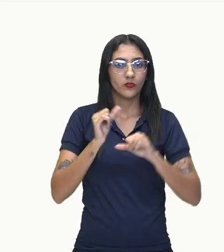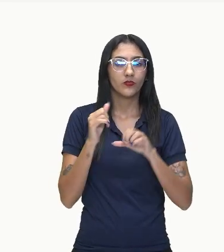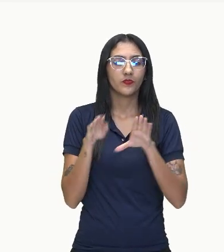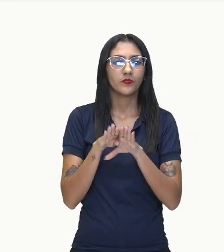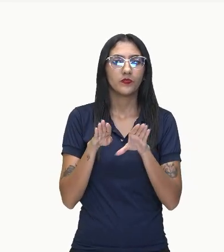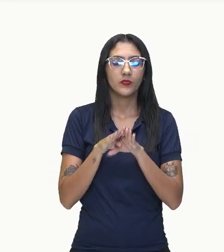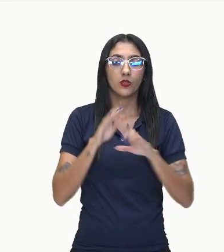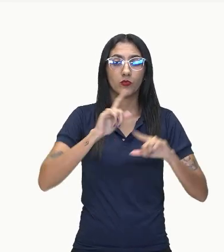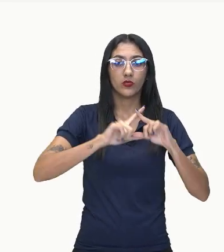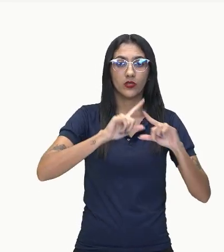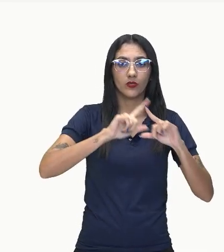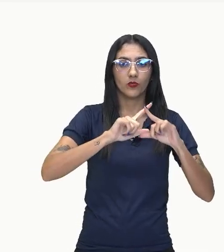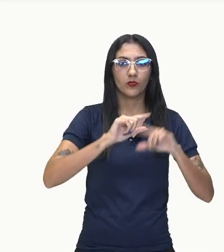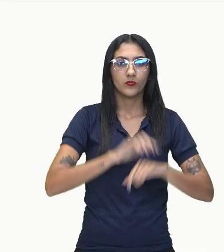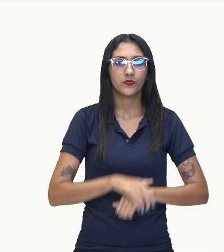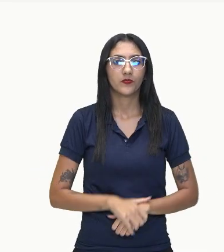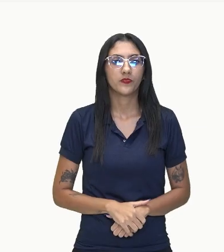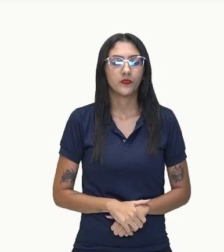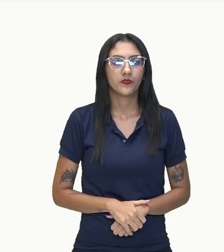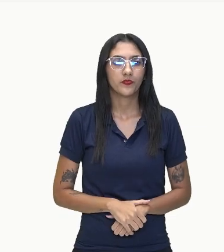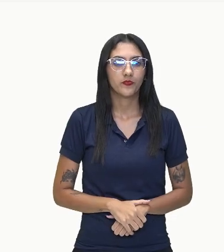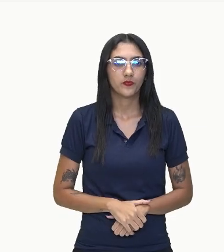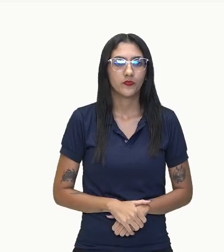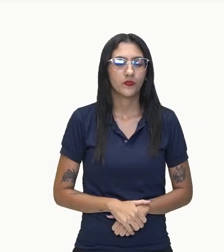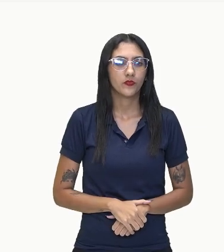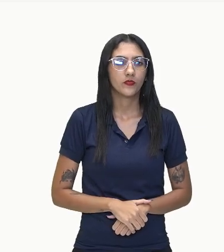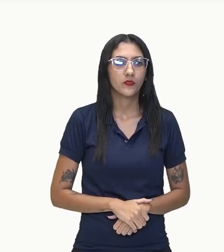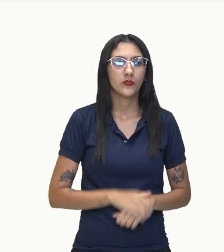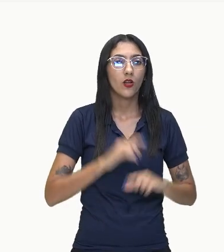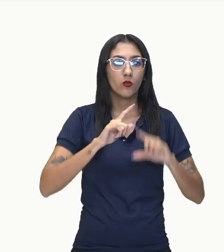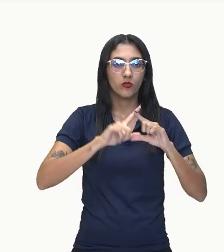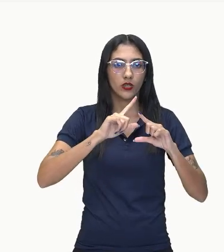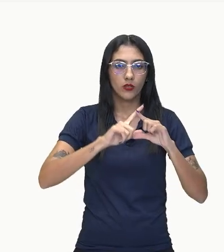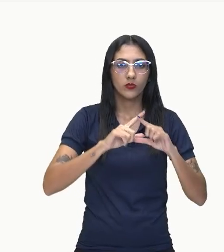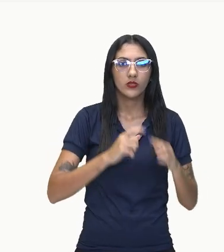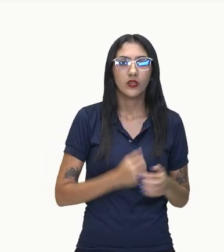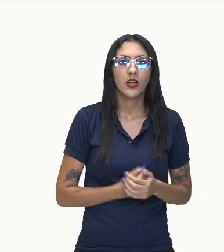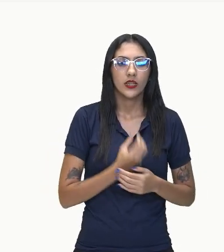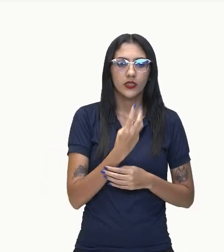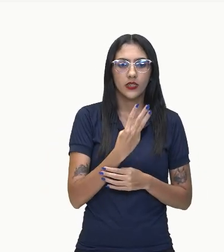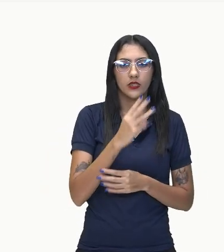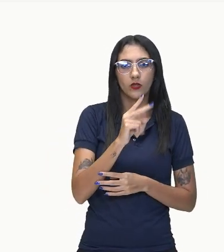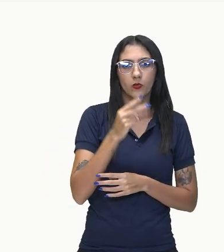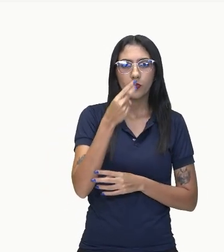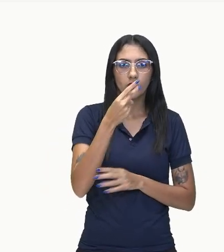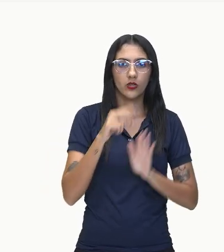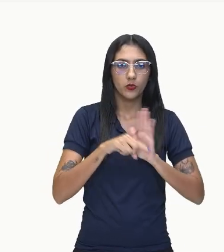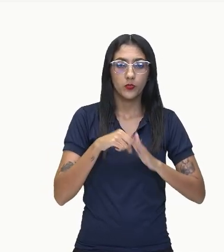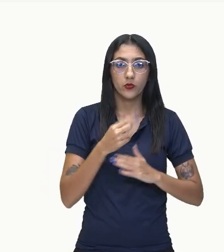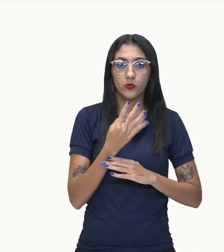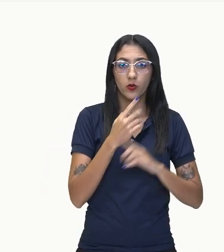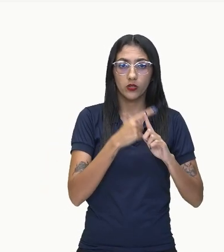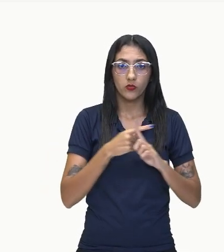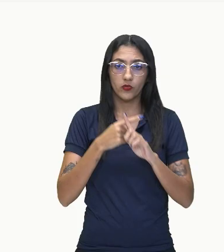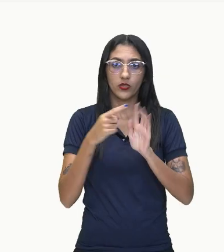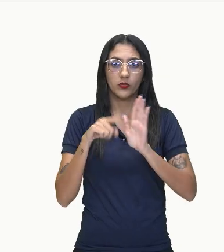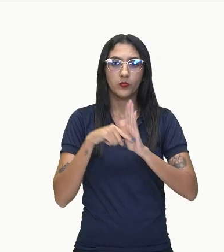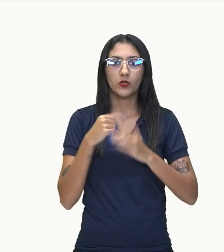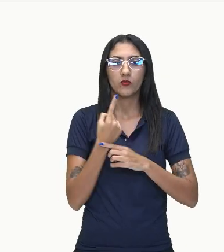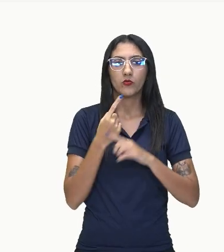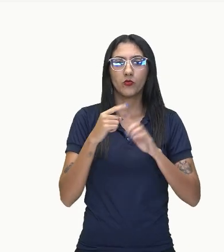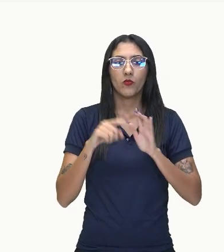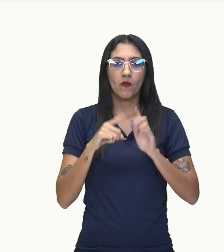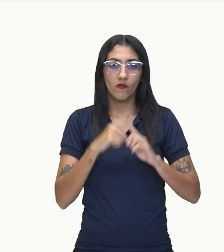o delta. Então, olha só, o delta vai ser 3 ao quadrado menos 4 vezes menos 1 vezes menos